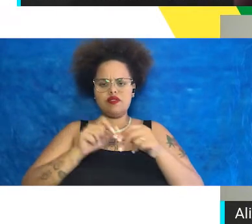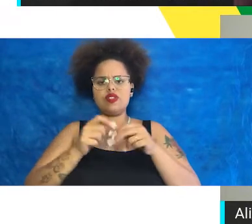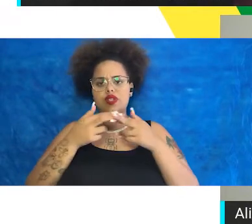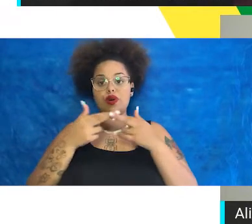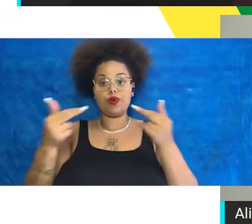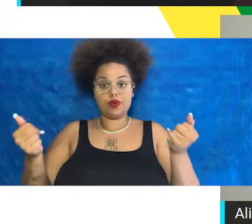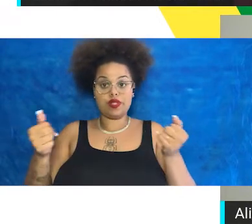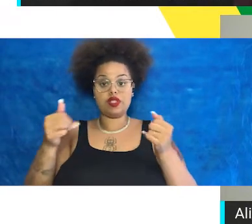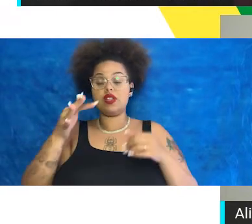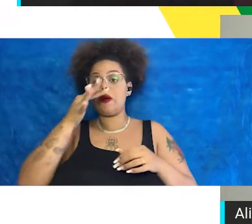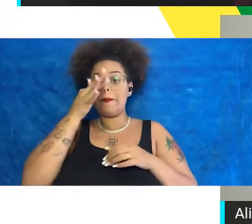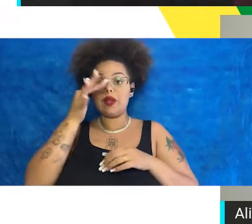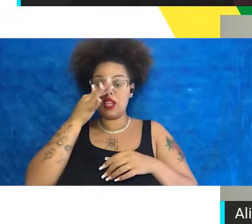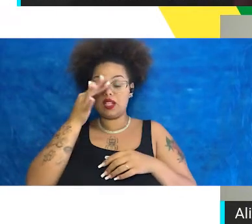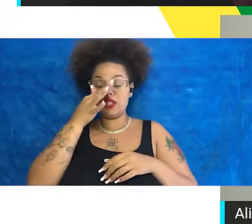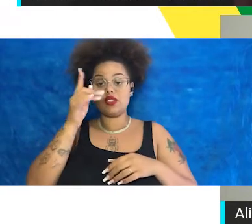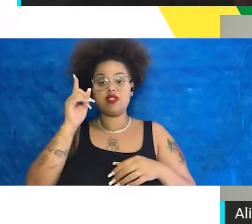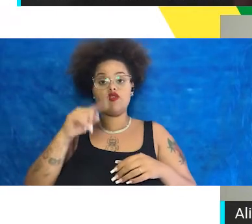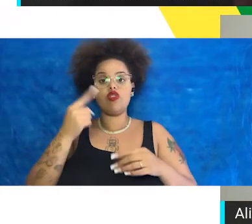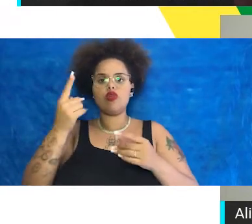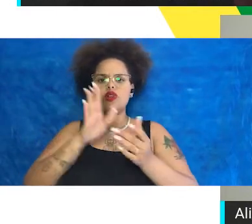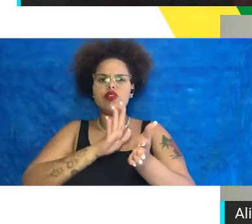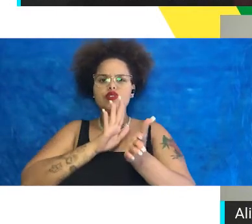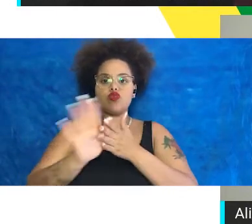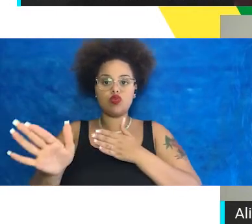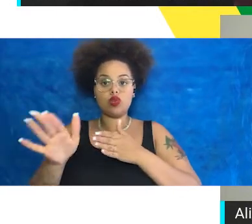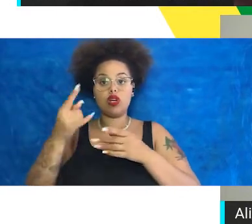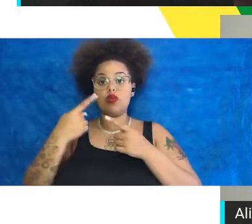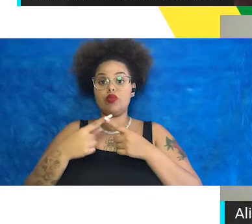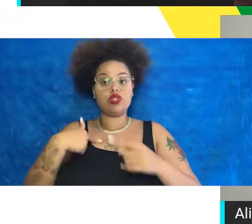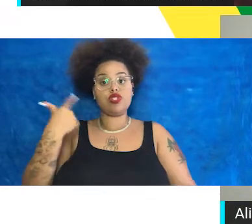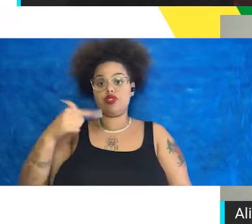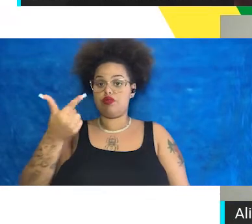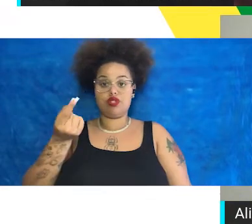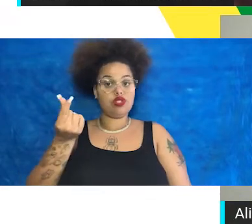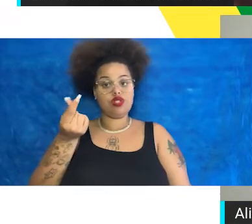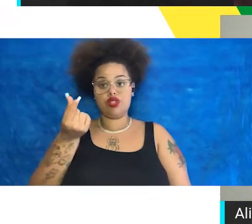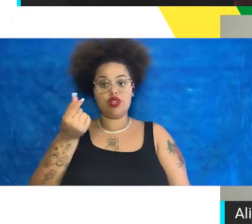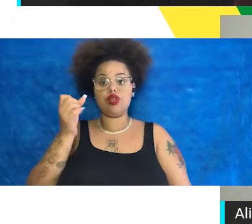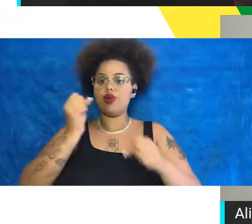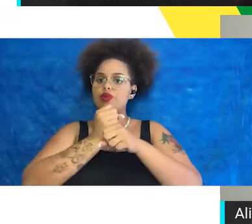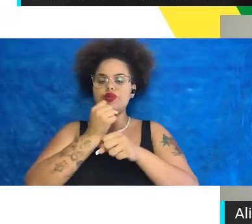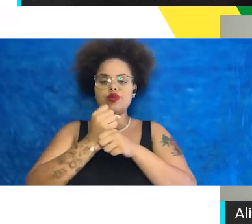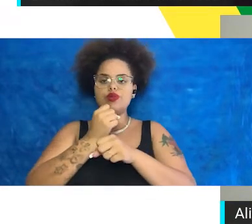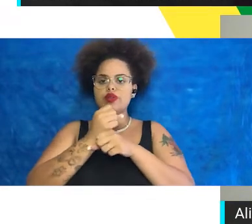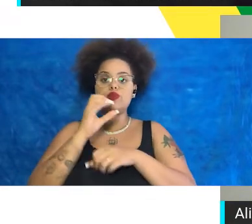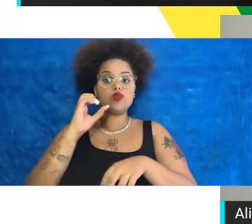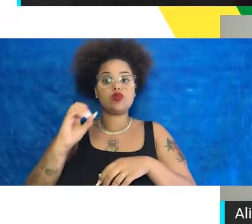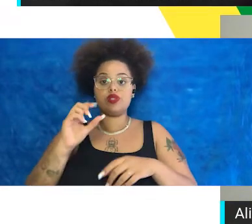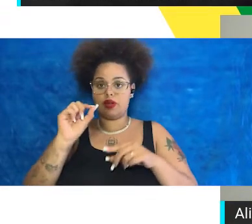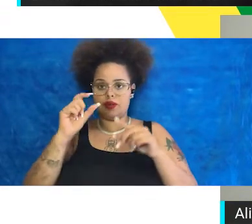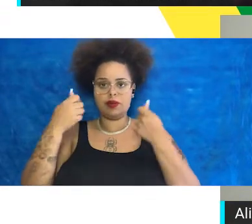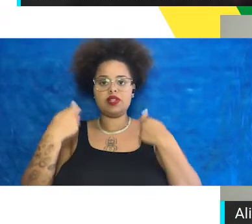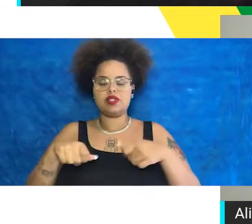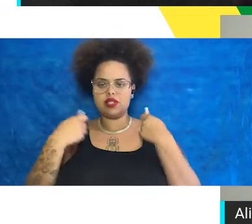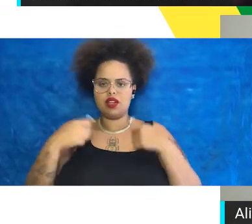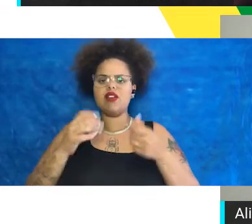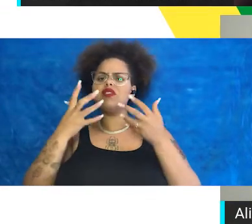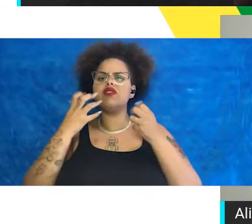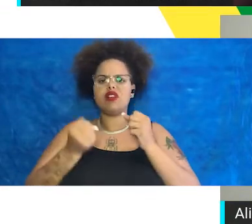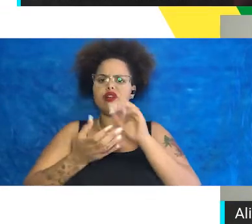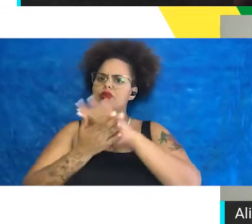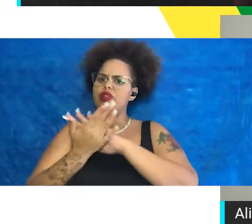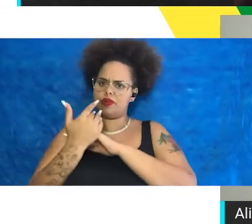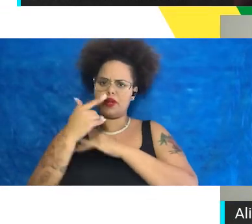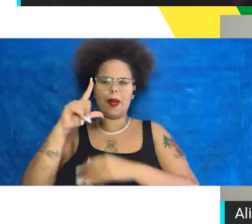Esse rolê das plantas foi exatamente uma fuga, porque a gente não tinha dinheiro para construir do zero o que precisava. Então, bora imprimir aqui uma